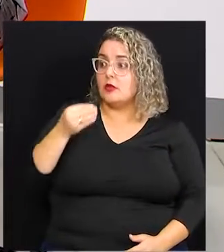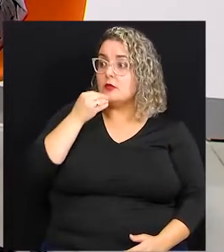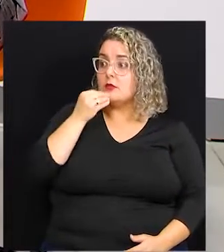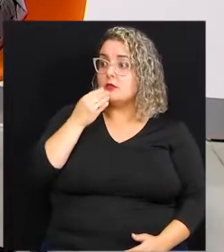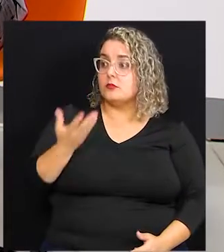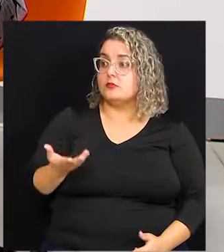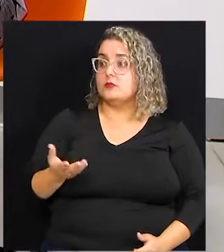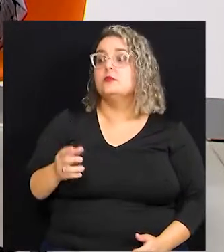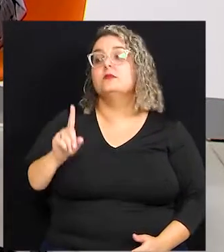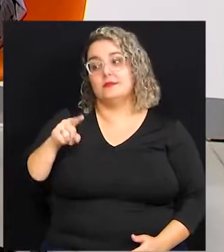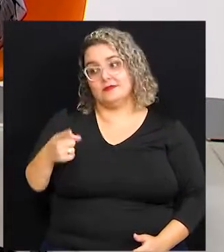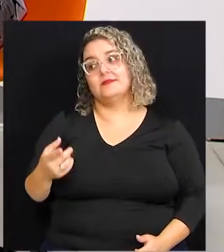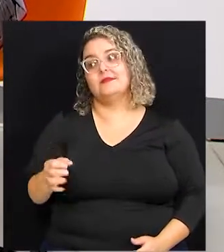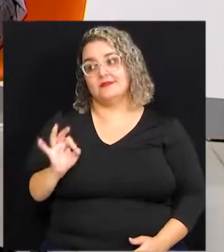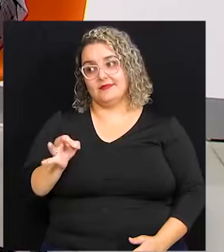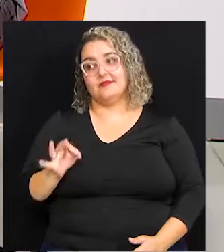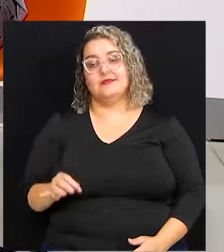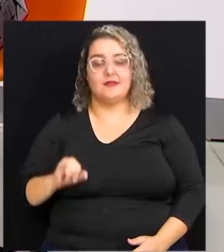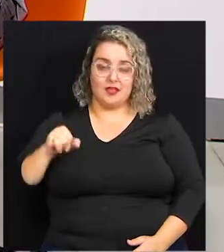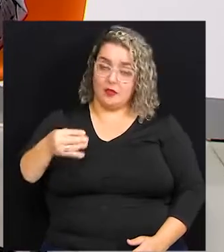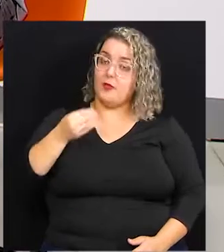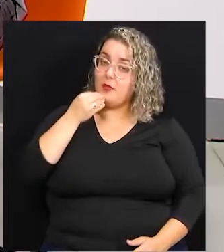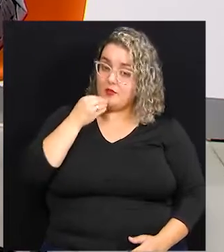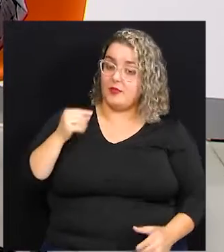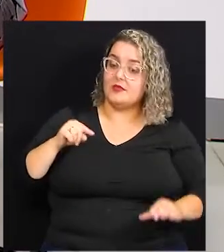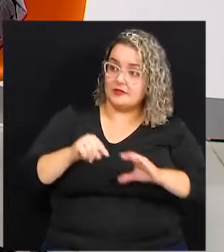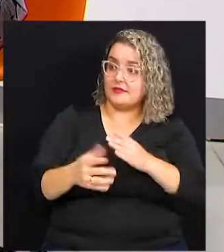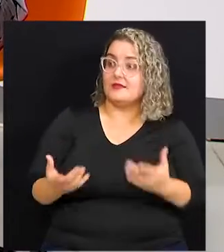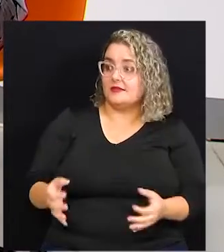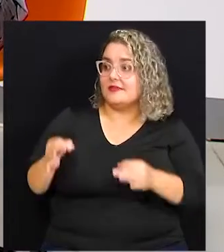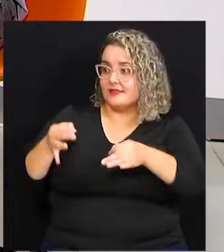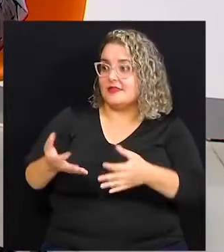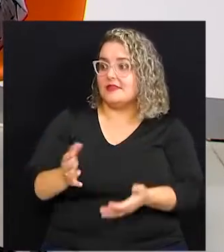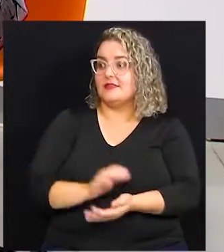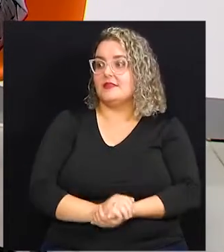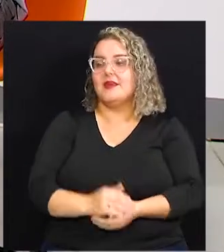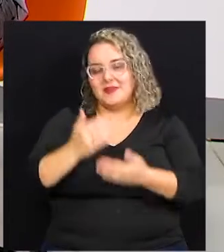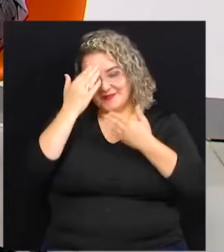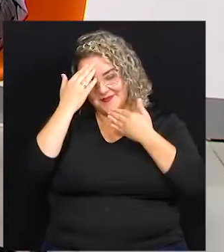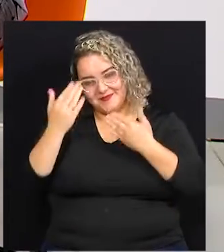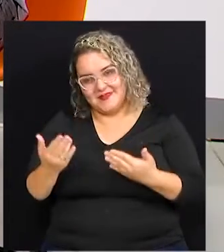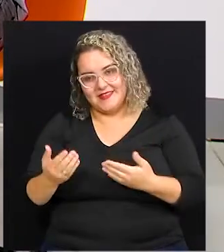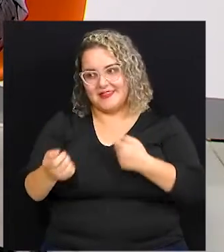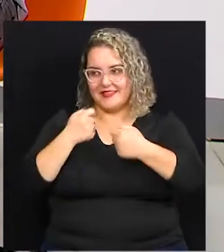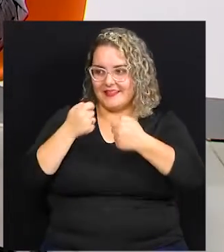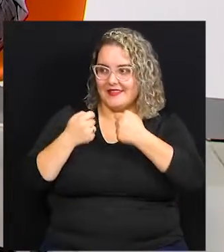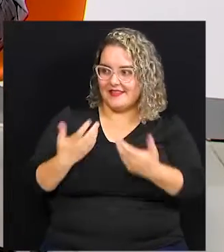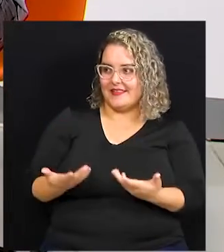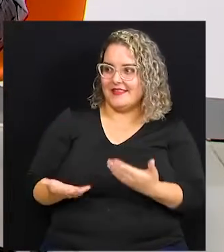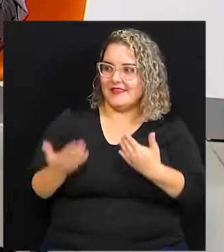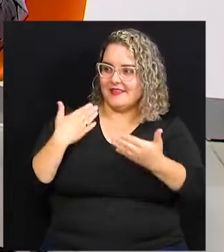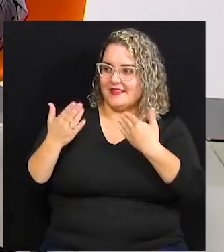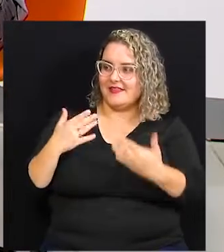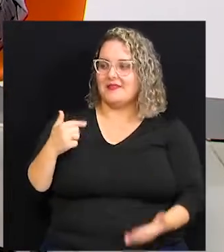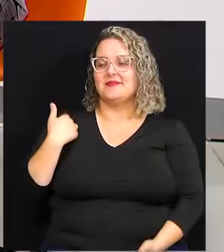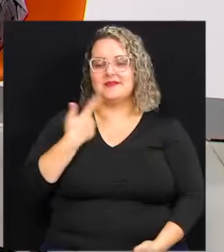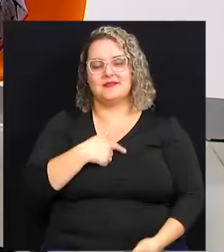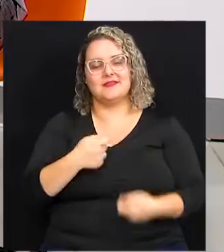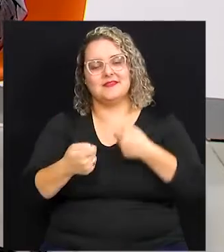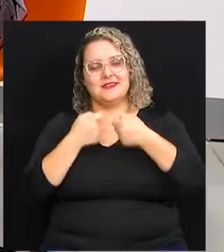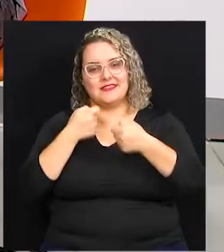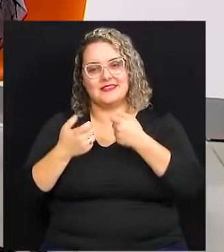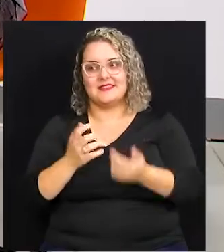aproveitar a oportunidade, né? É. Essa é uma baita uma oportunidade. Com certeza. Então, muito obrigado pela entrevista, por conversar com a